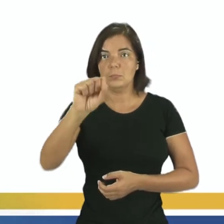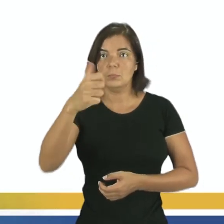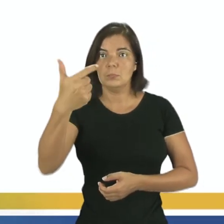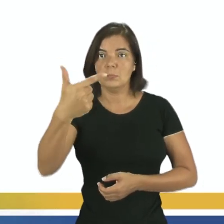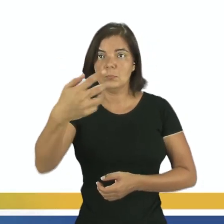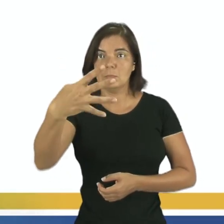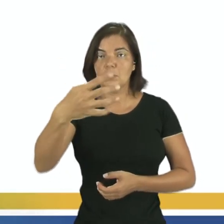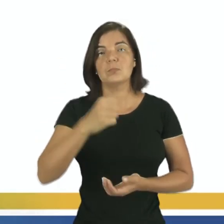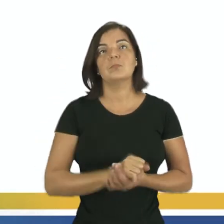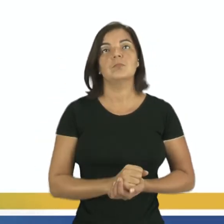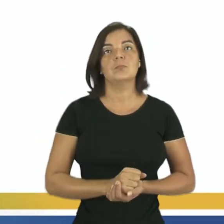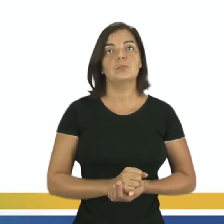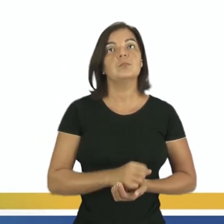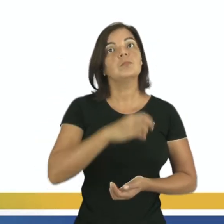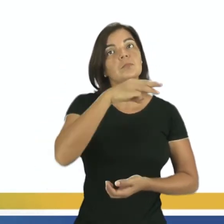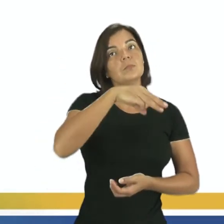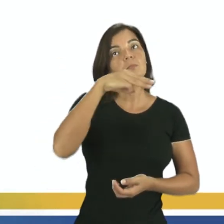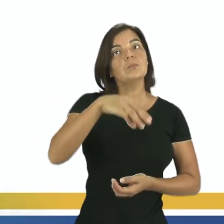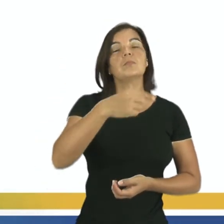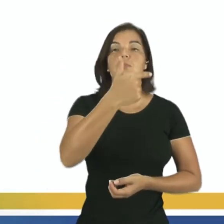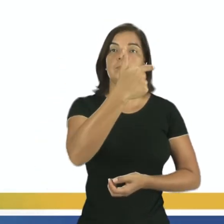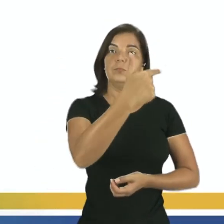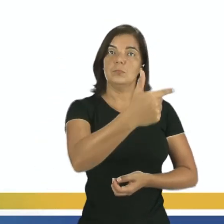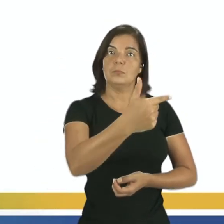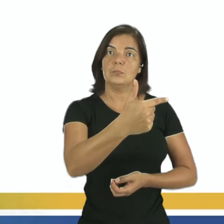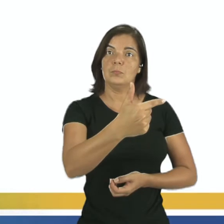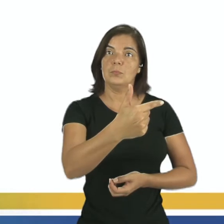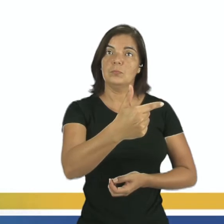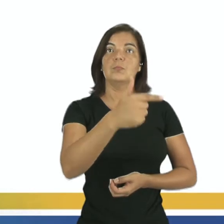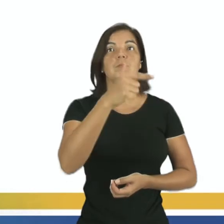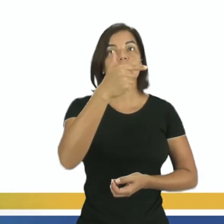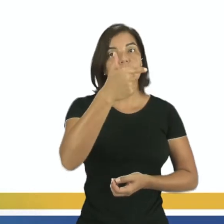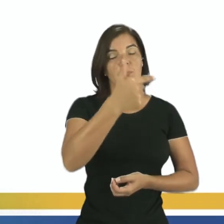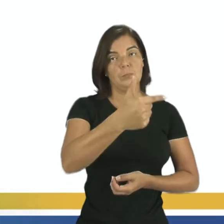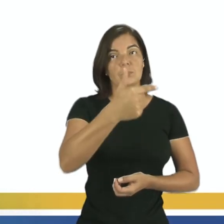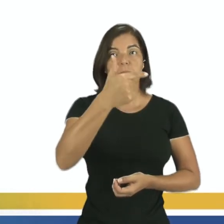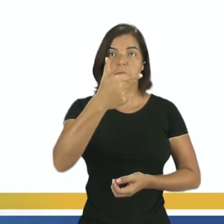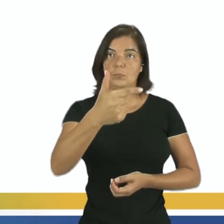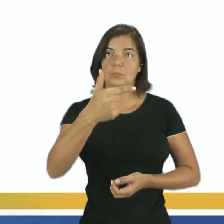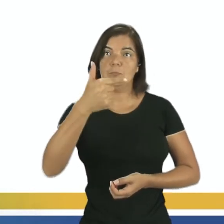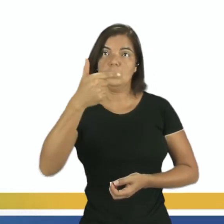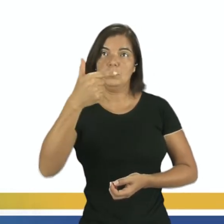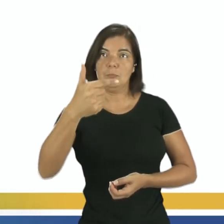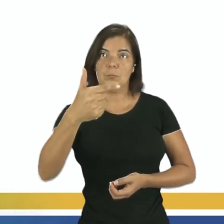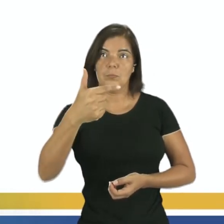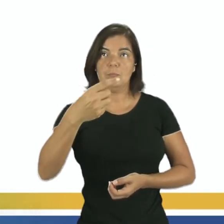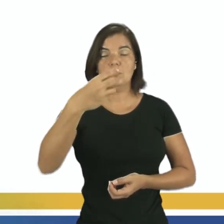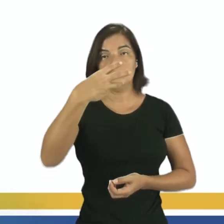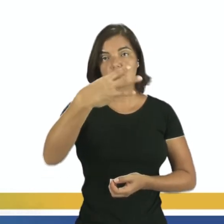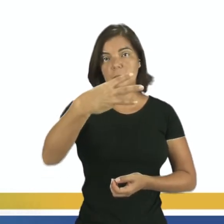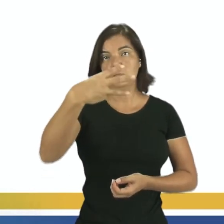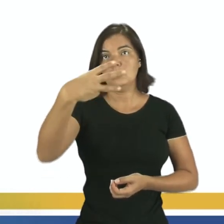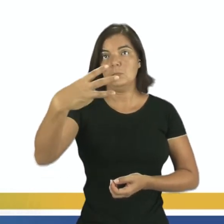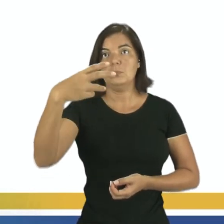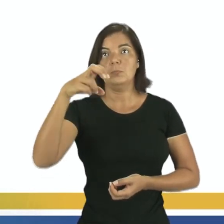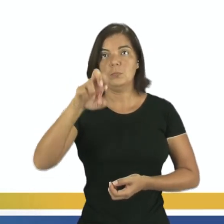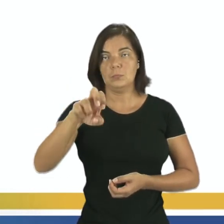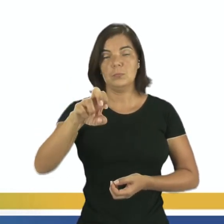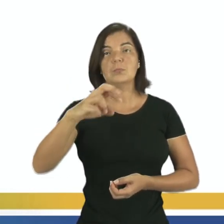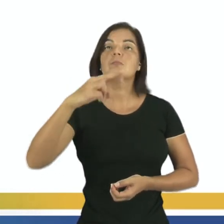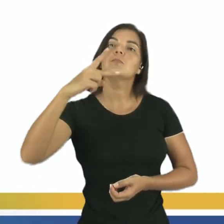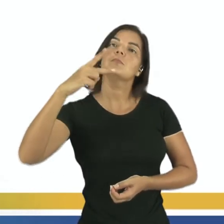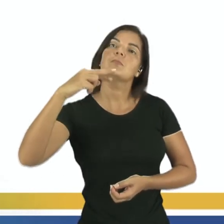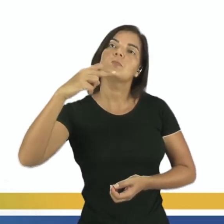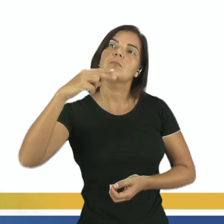18 e 24? Né? O MMC desses números seria o produto desses primos usados. Então, 2 vezes 2 vezes 2